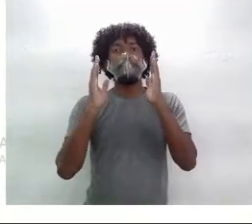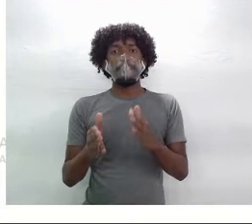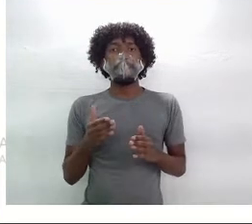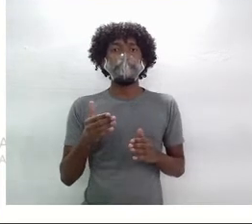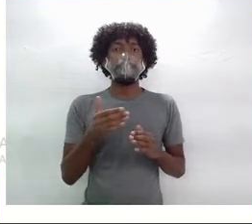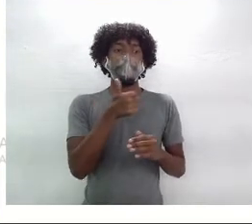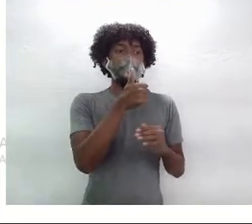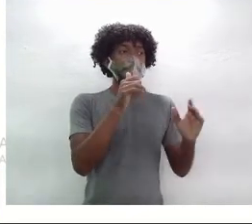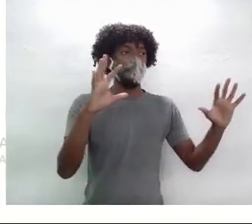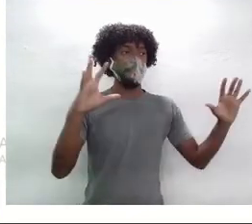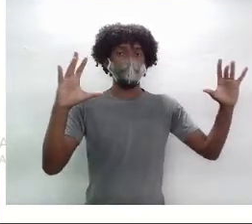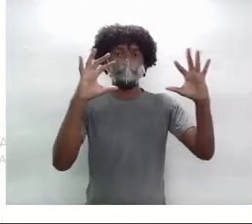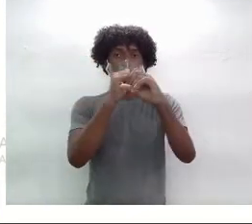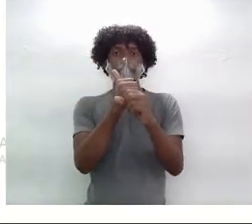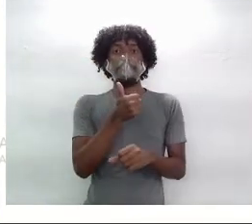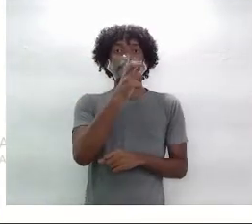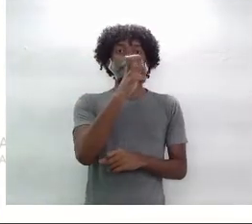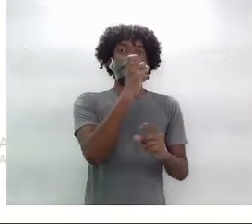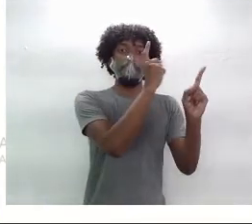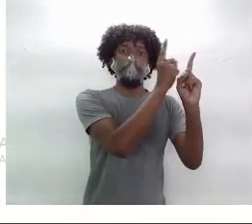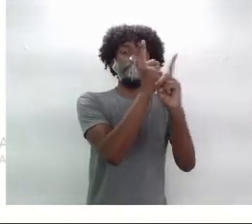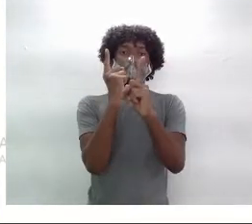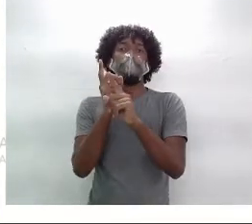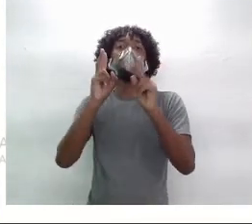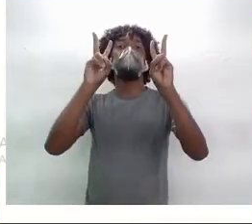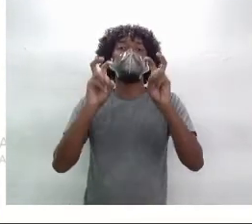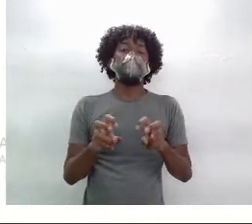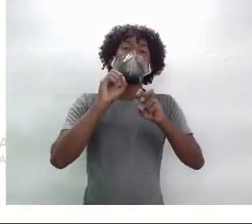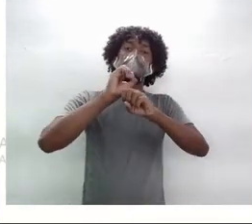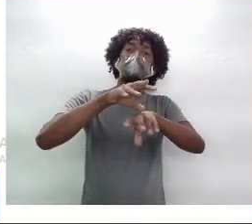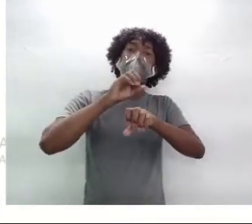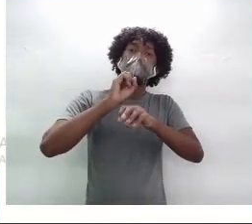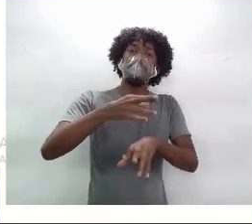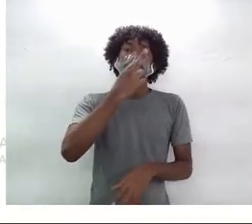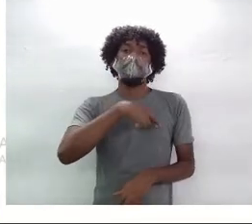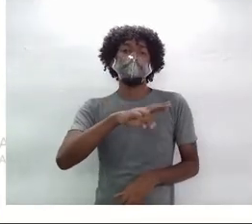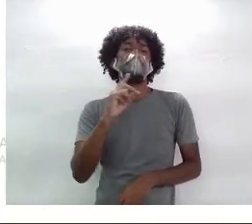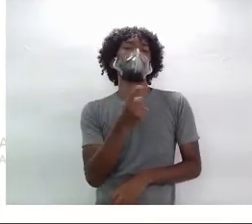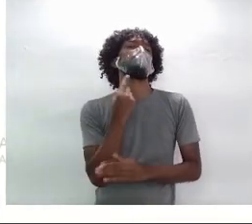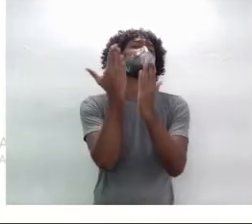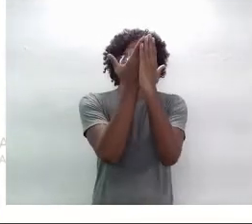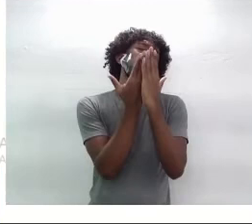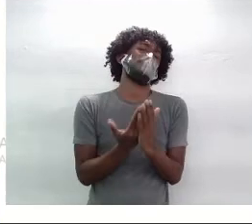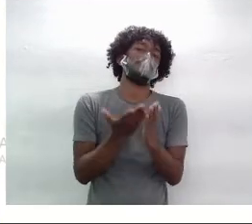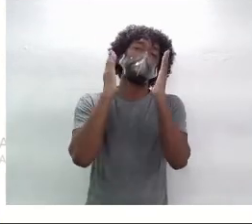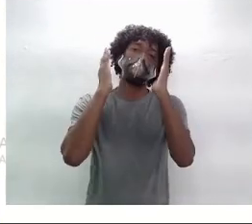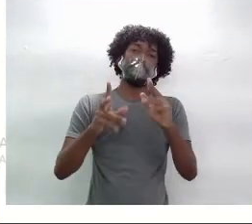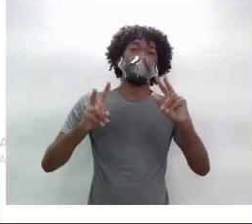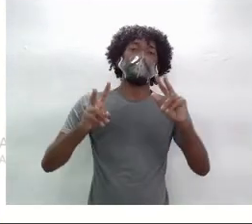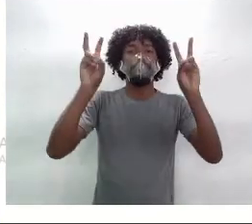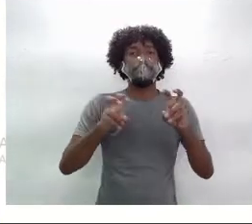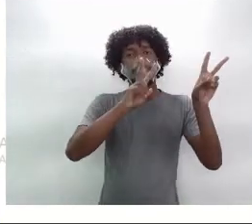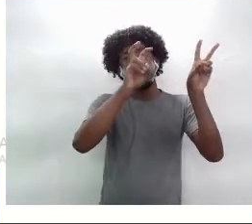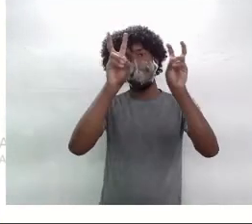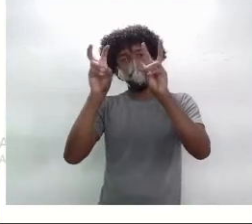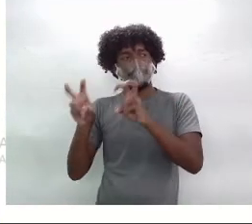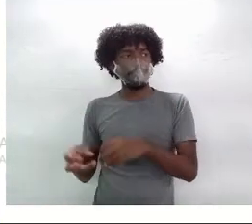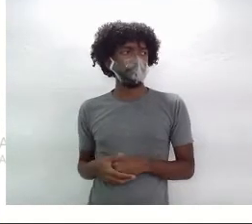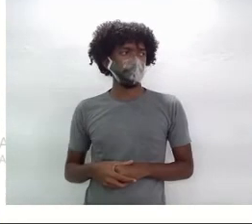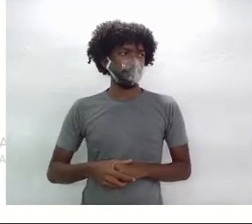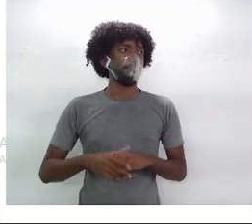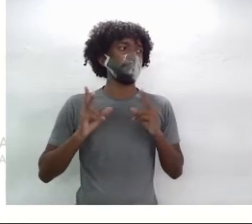15 encontros sobre ensino religioso, em que nós nos debruçamos sobre esses temas.